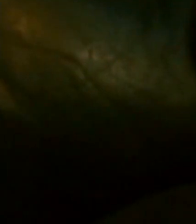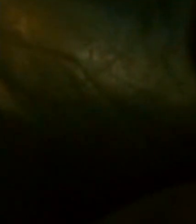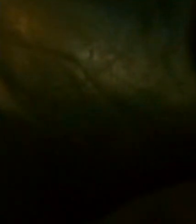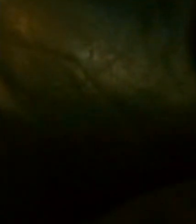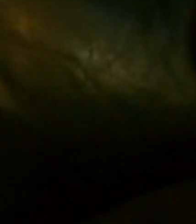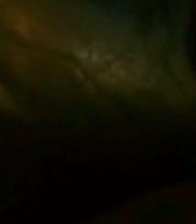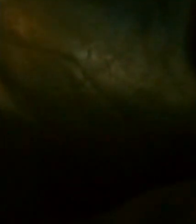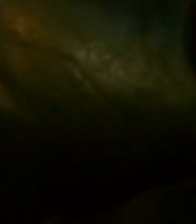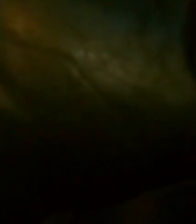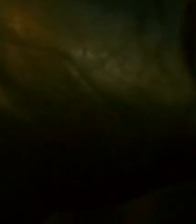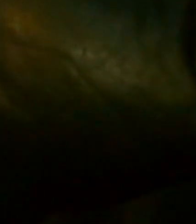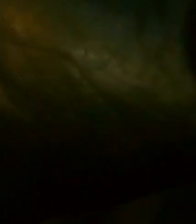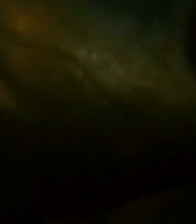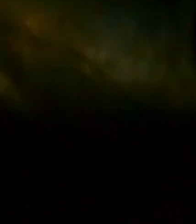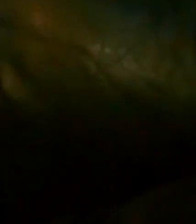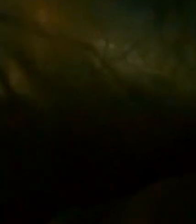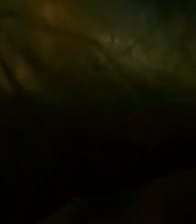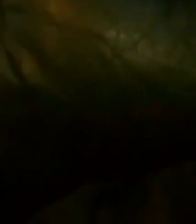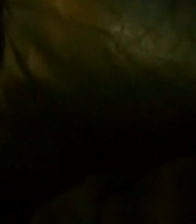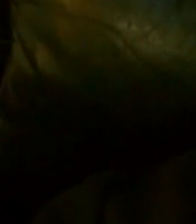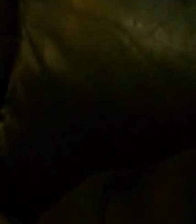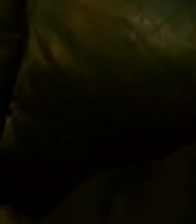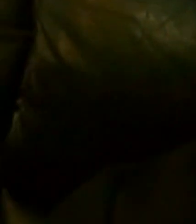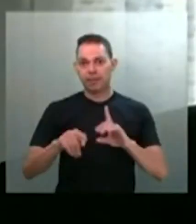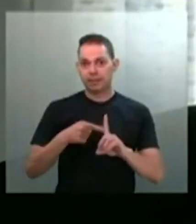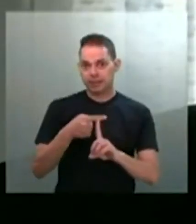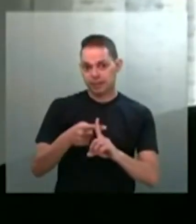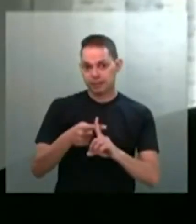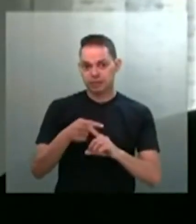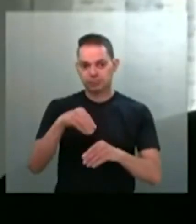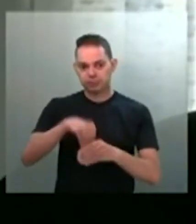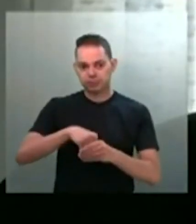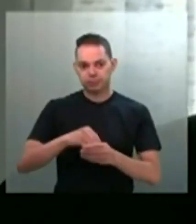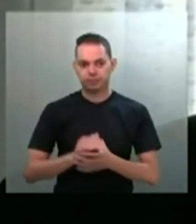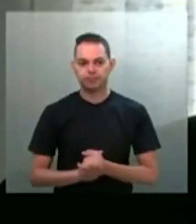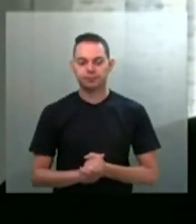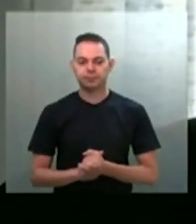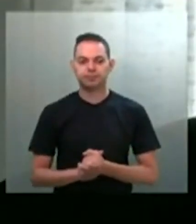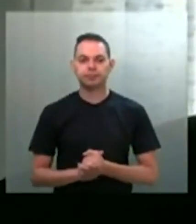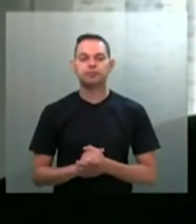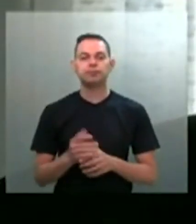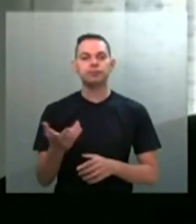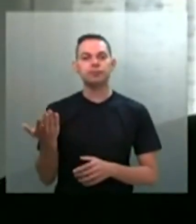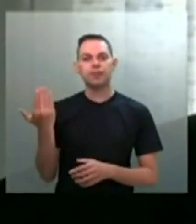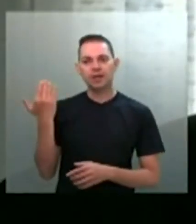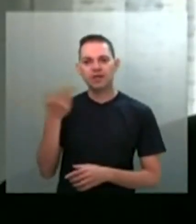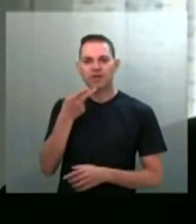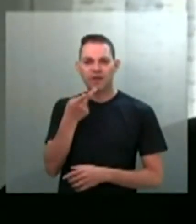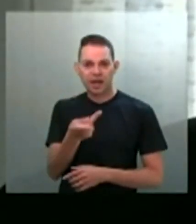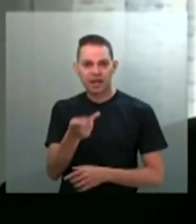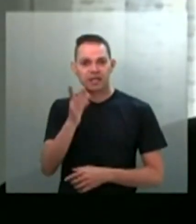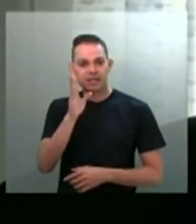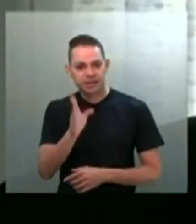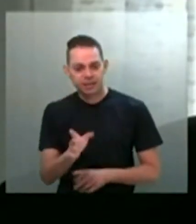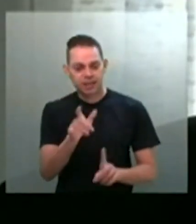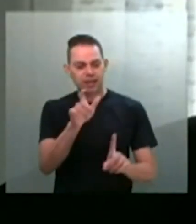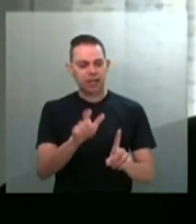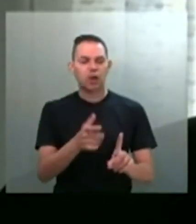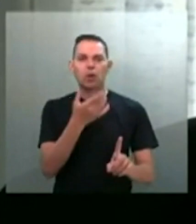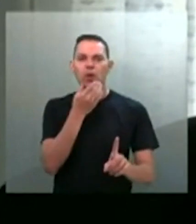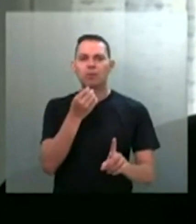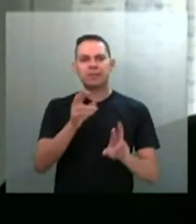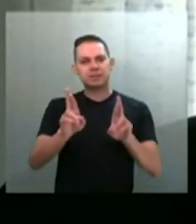Paulo Evaristo Arnes, de esperança em esperança. Desejo lembrar, como já foi dito também, que ele foi um homem de